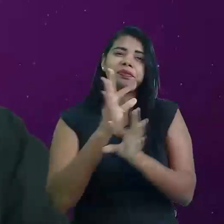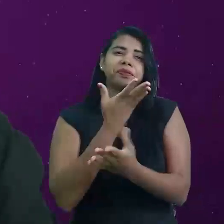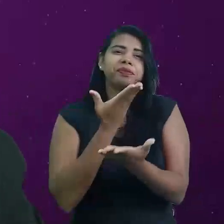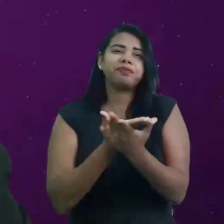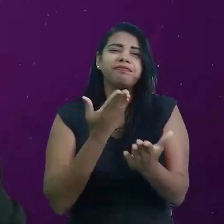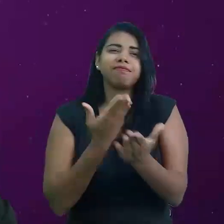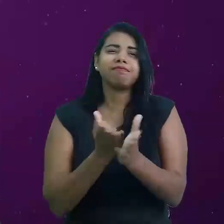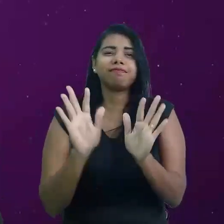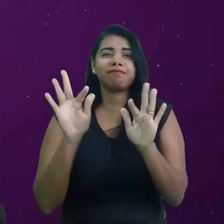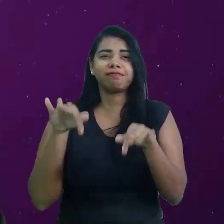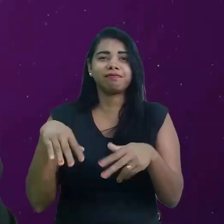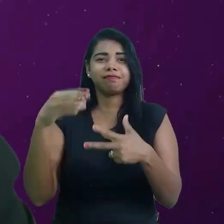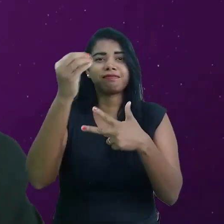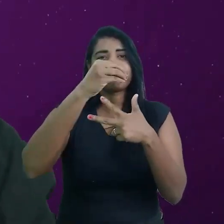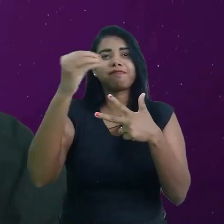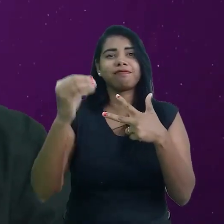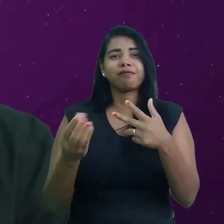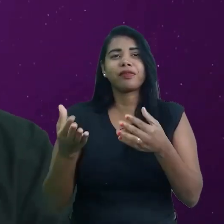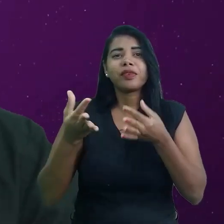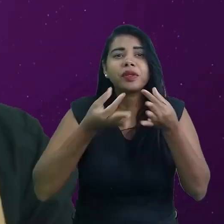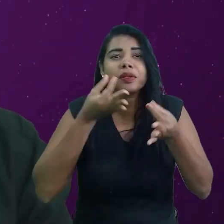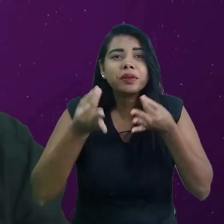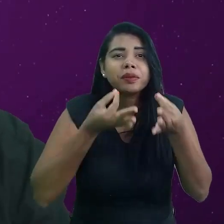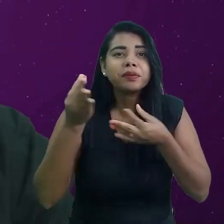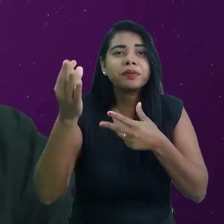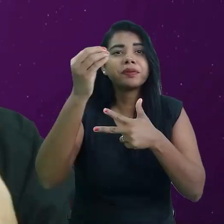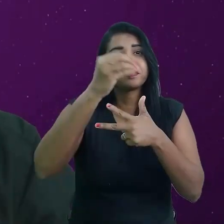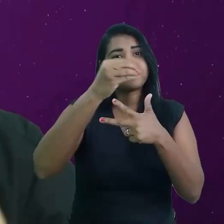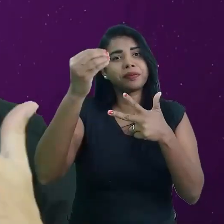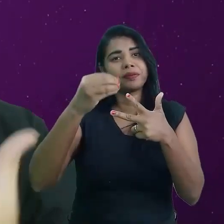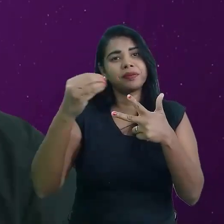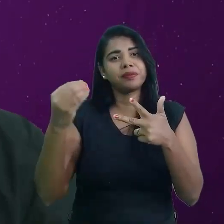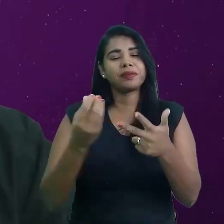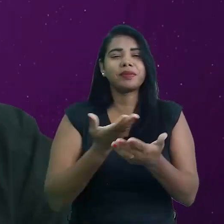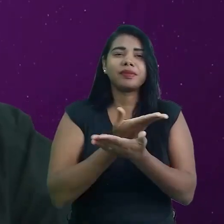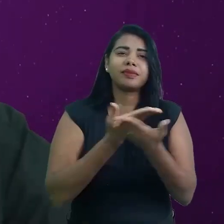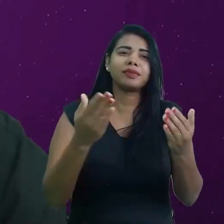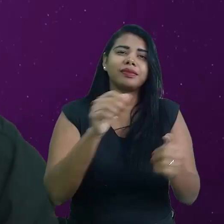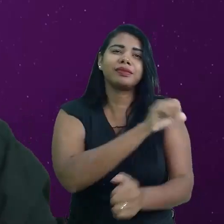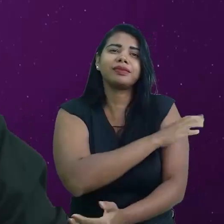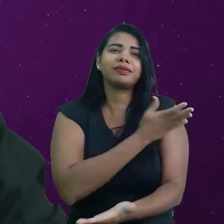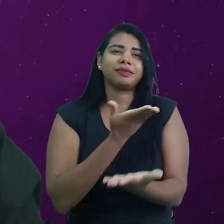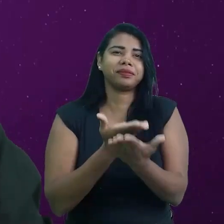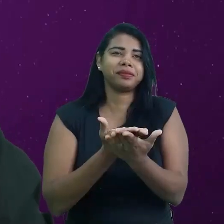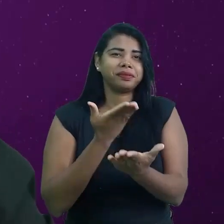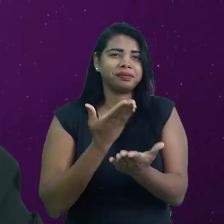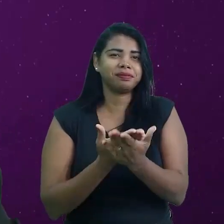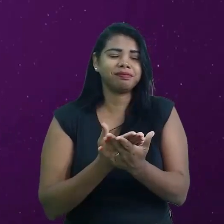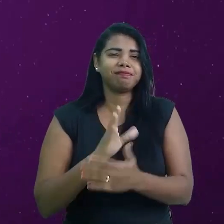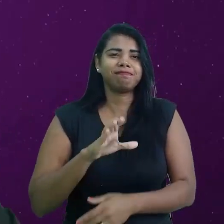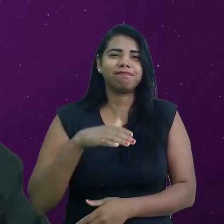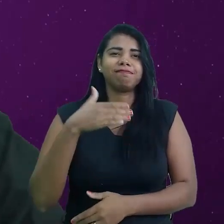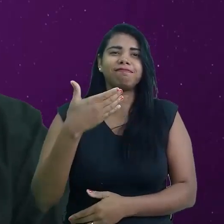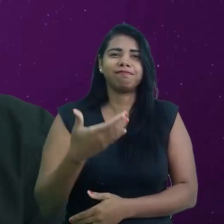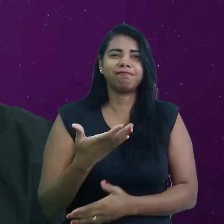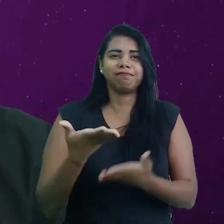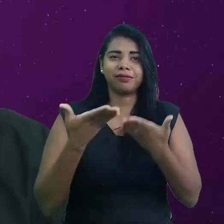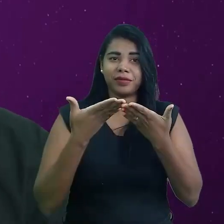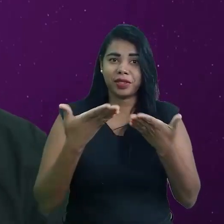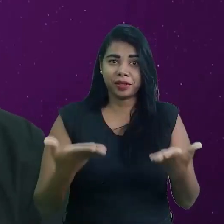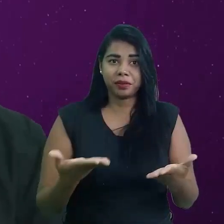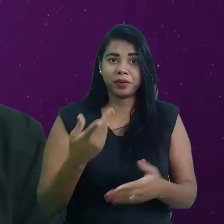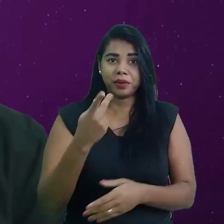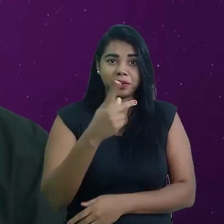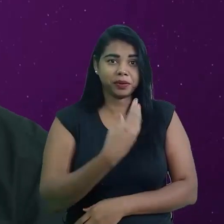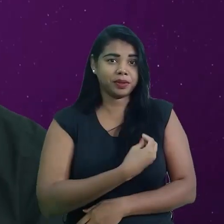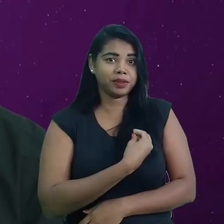nós finalizamos a nossa última dica para o Enem, em que você vai estar agora pronto para fazer a melhor prova da